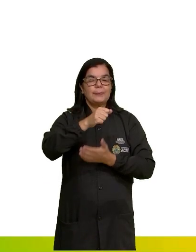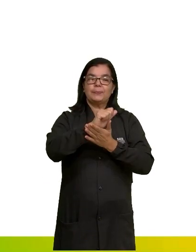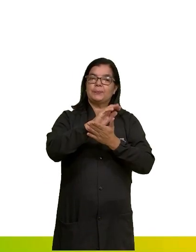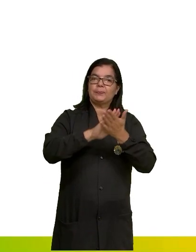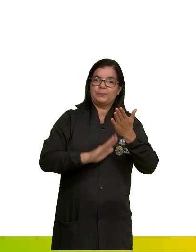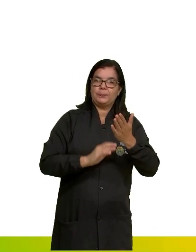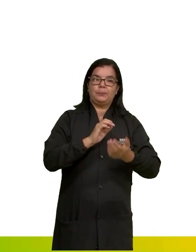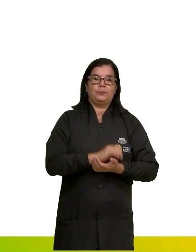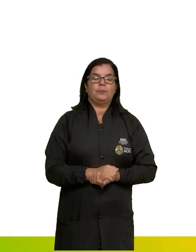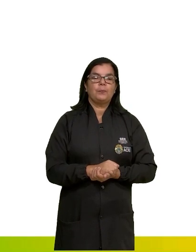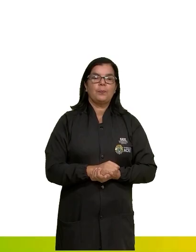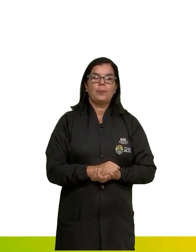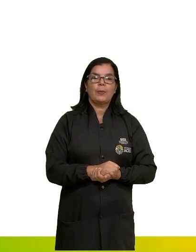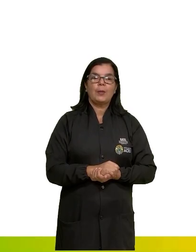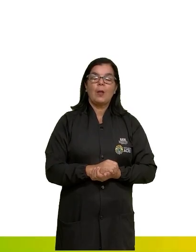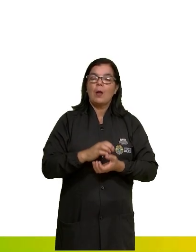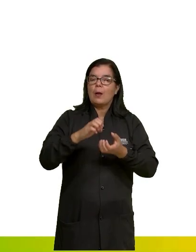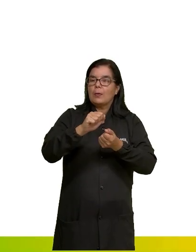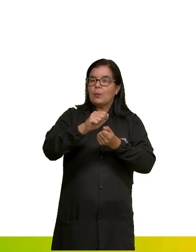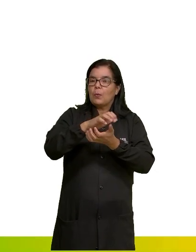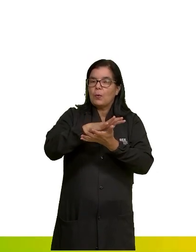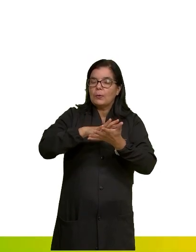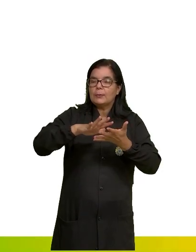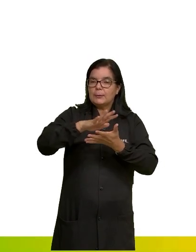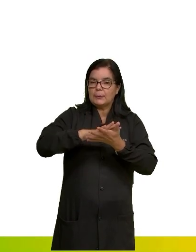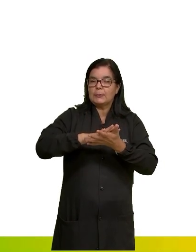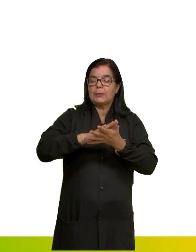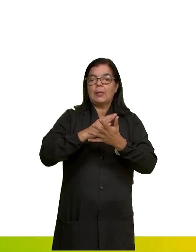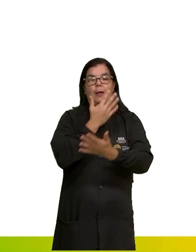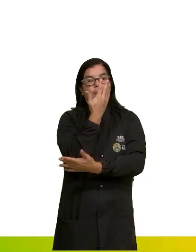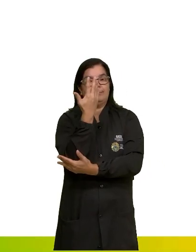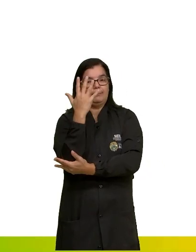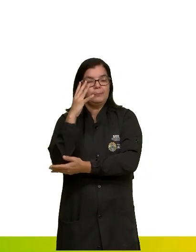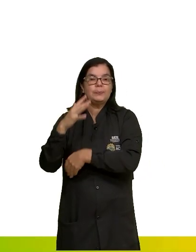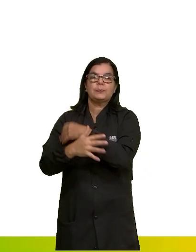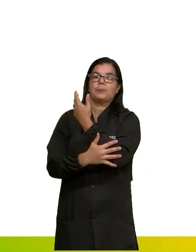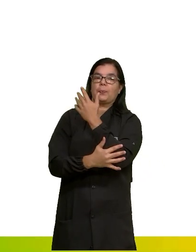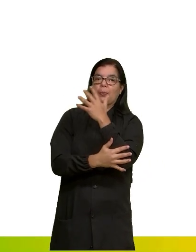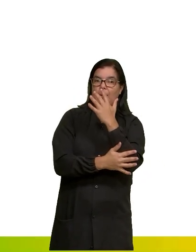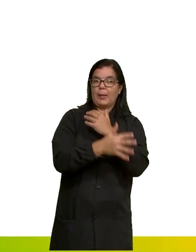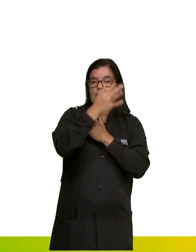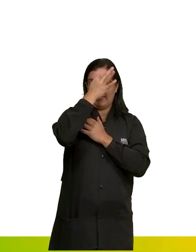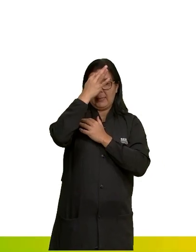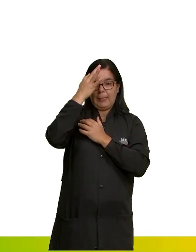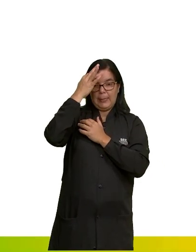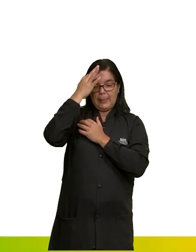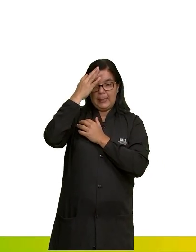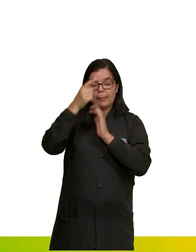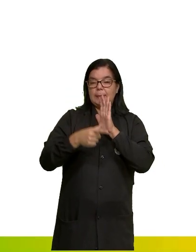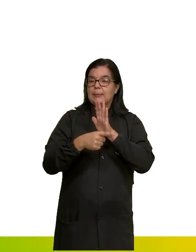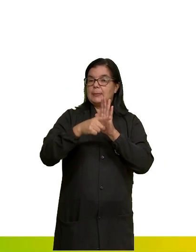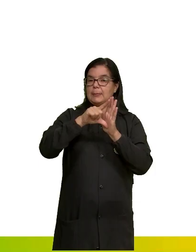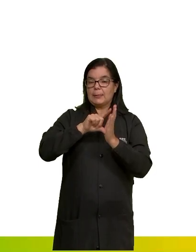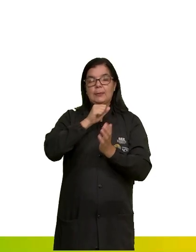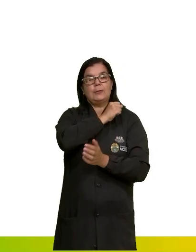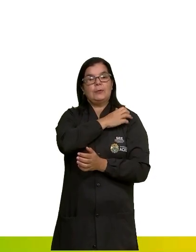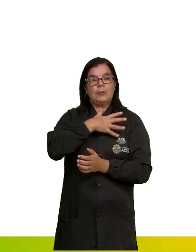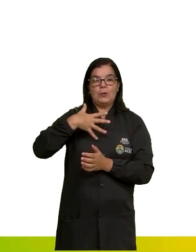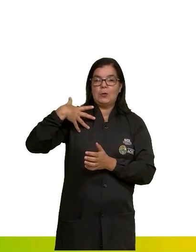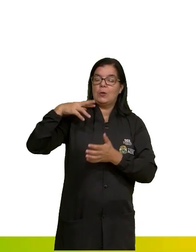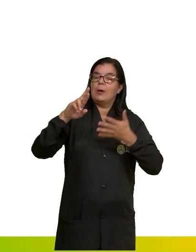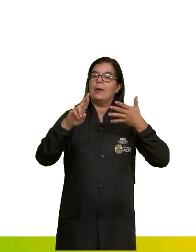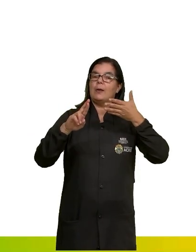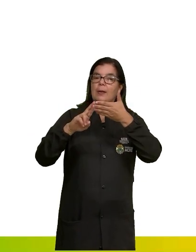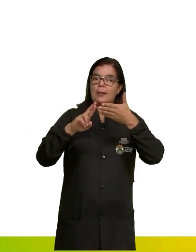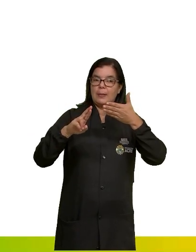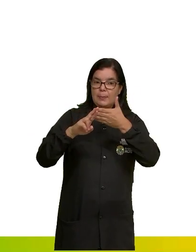atividade. A cosmologia da Físis, ou da natureza, na filosofia pré-socrática, refere-se à